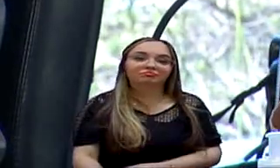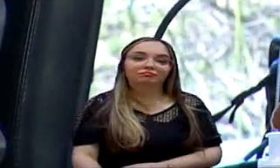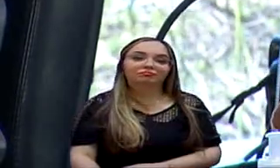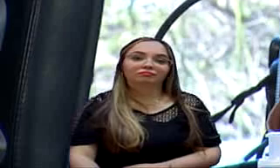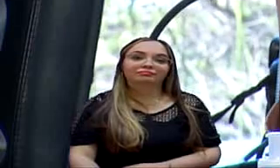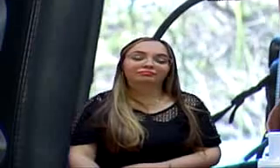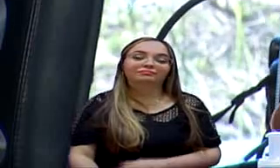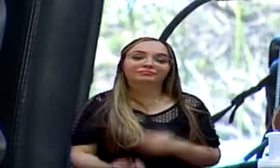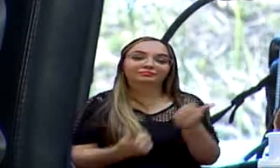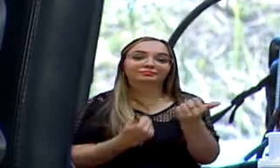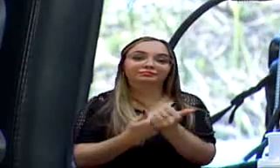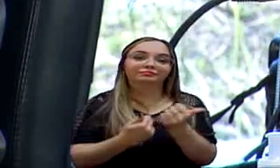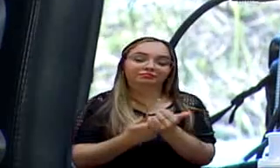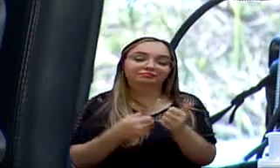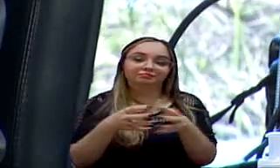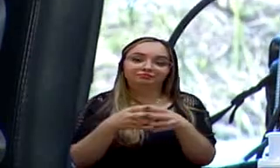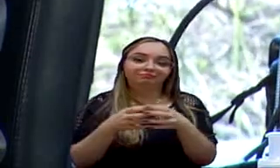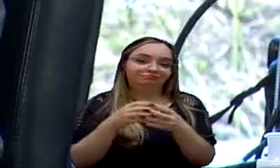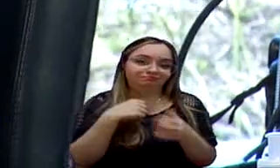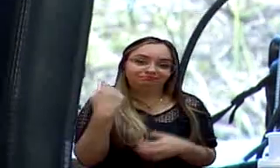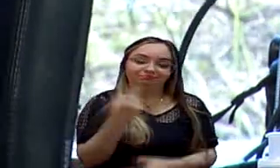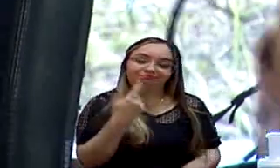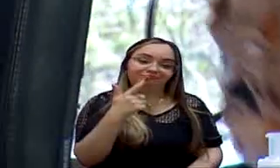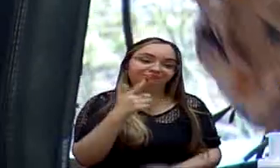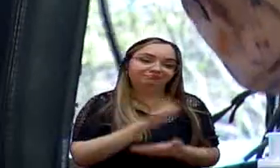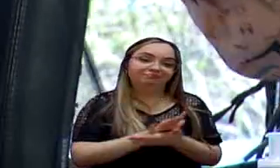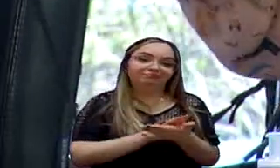e Assessoria Técnica para nós nenhuma